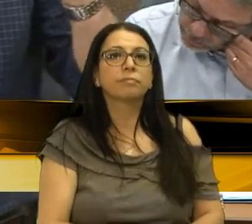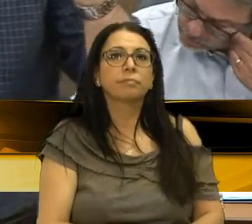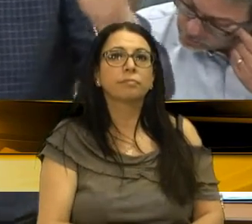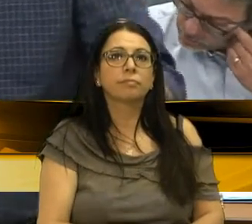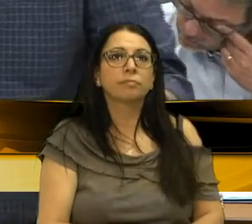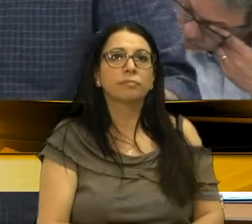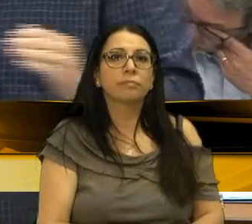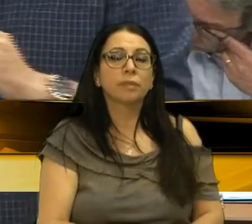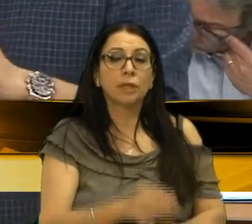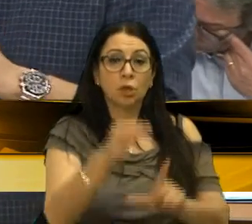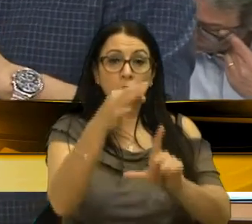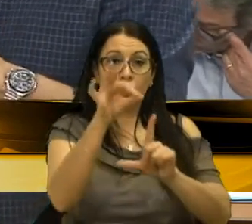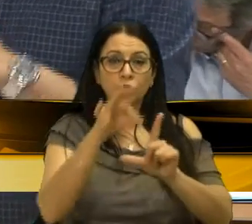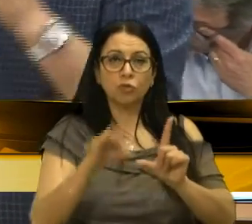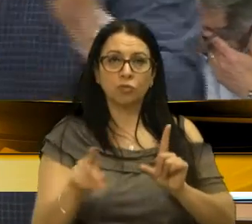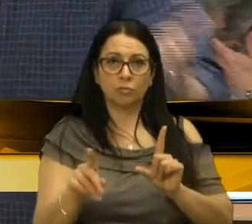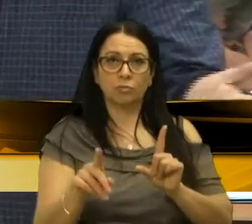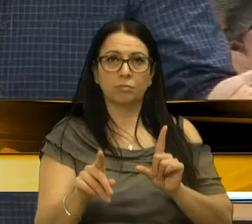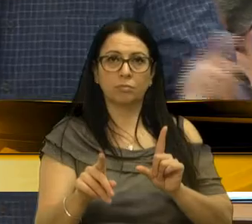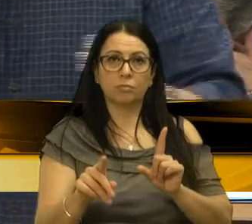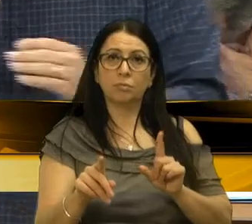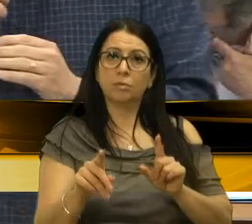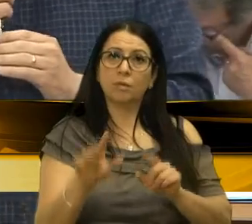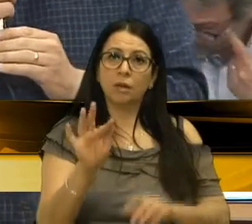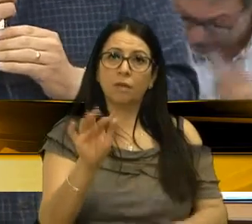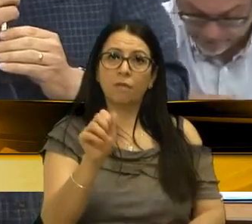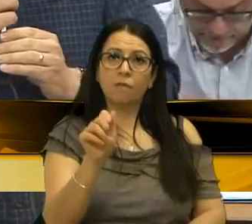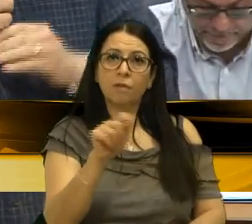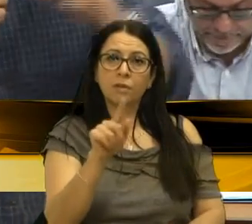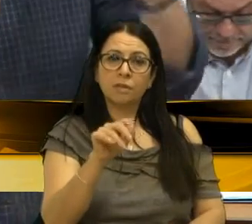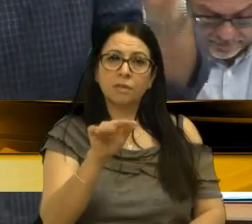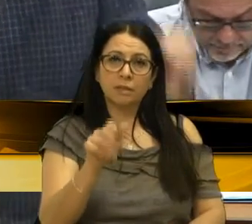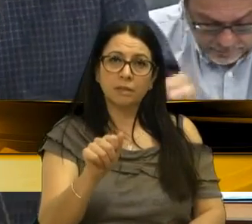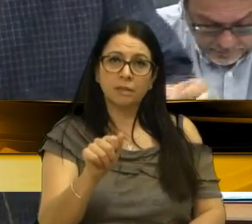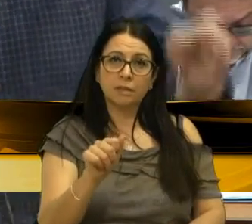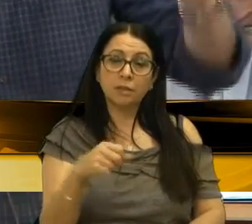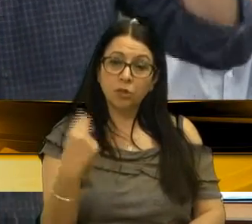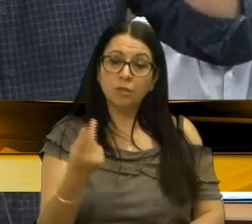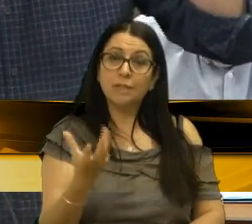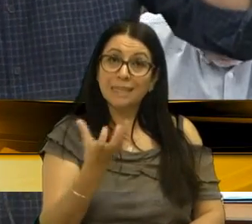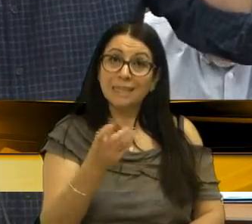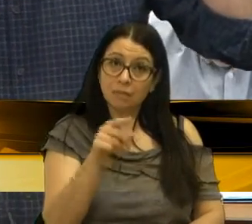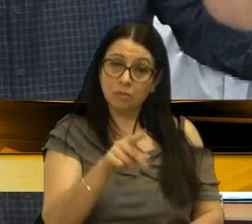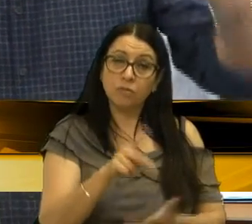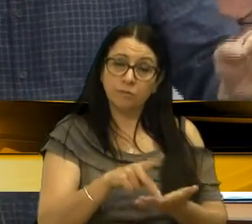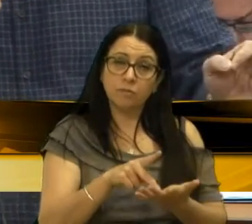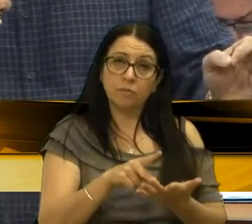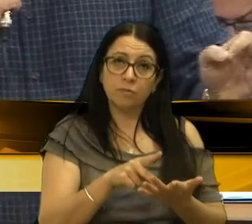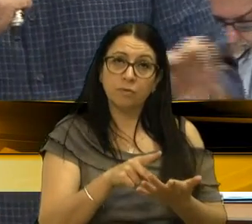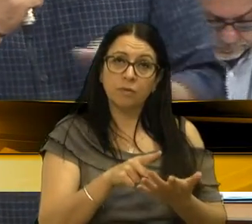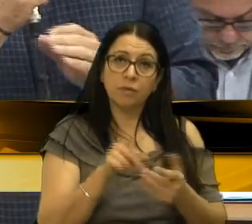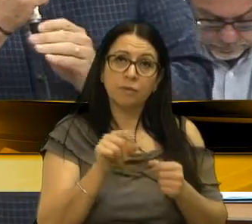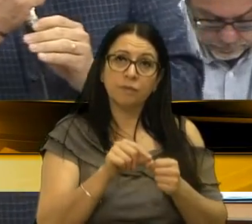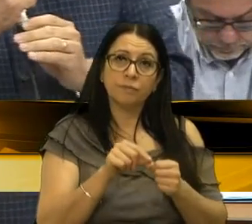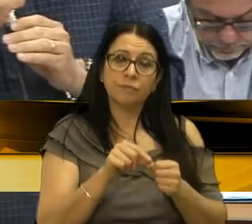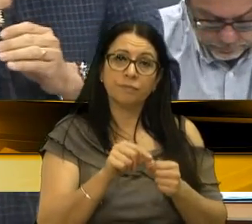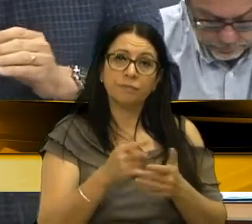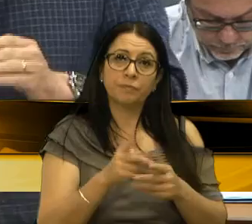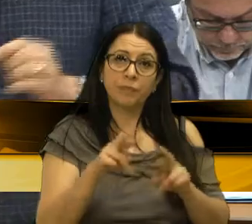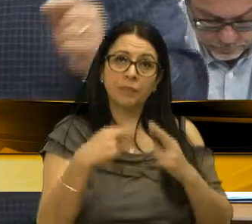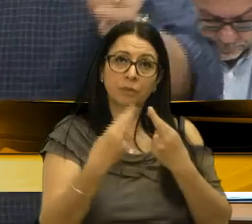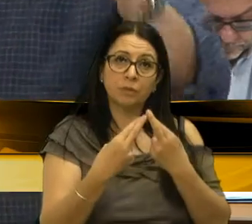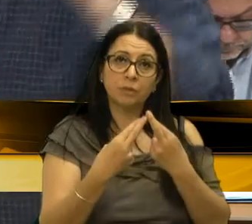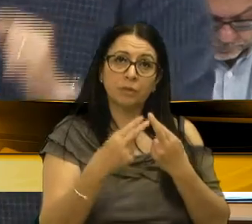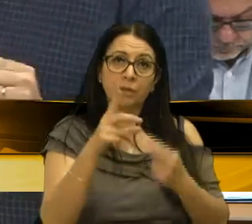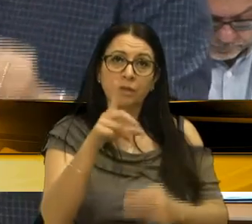de logística, da Fazenda, secretária da Fazenda, né, que nós queríamos que, quando fizemos a audiência da LDO,